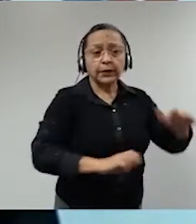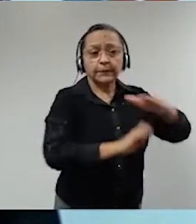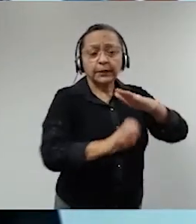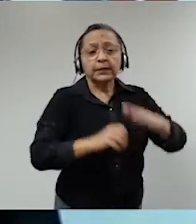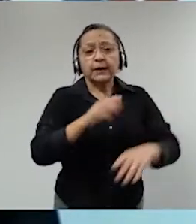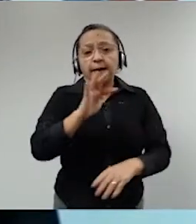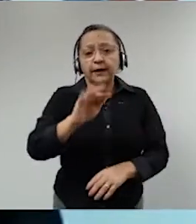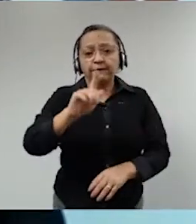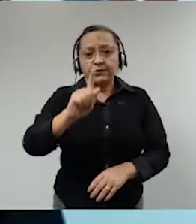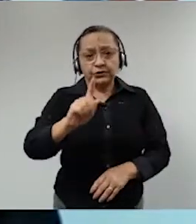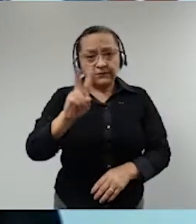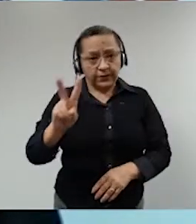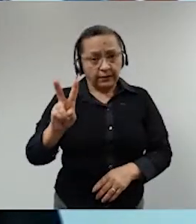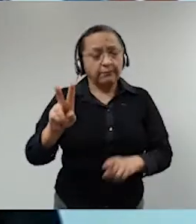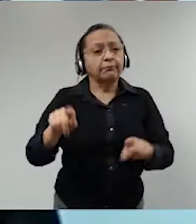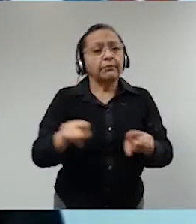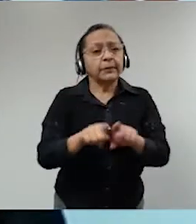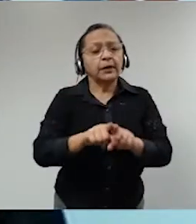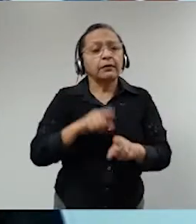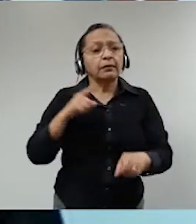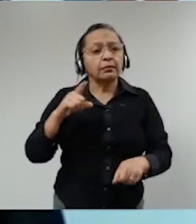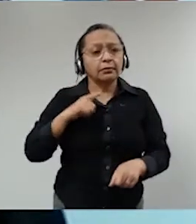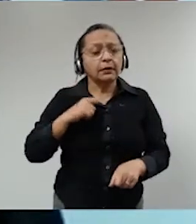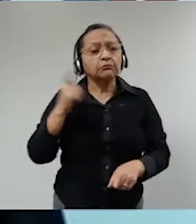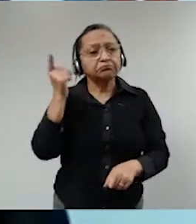Fundação Getúlio Vargas. Obteve seu